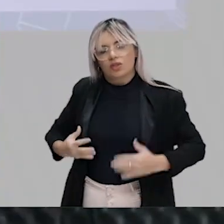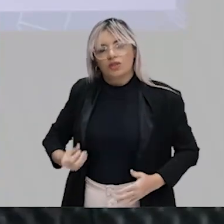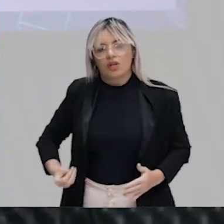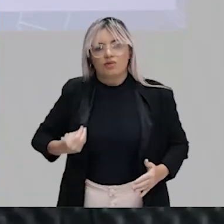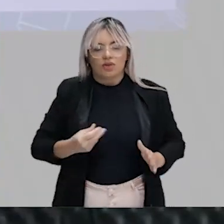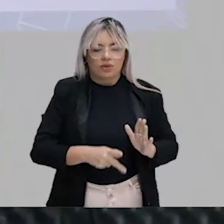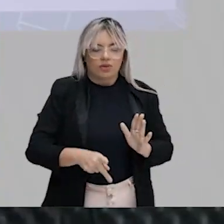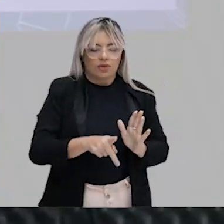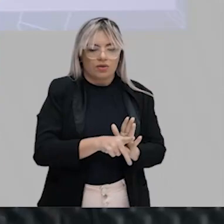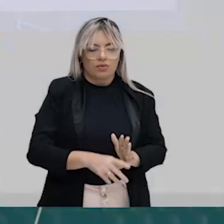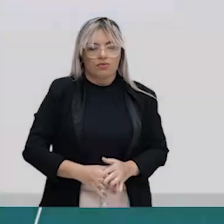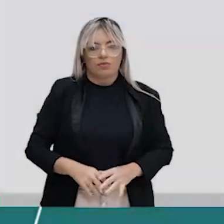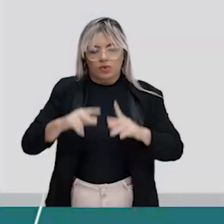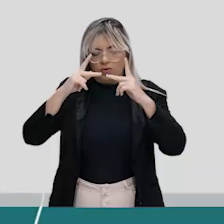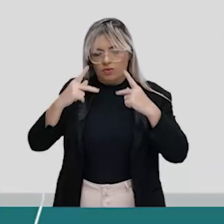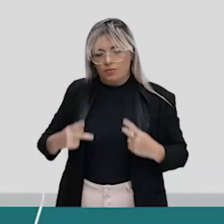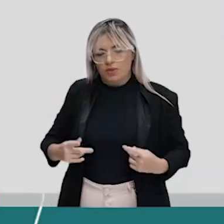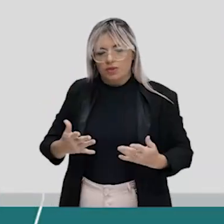ser humano.